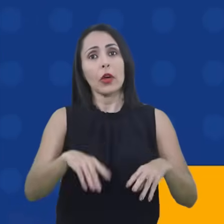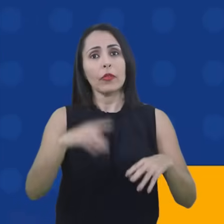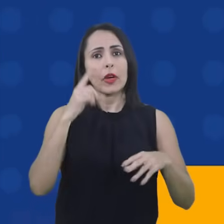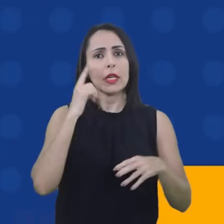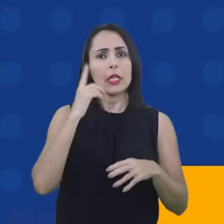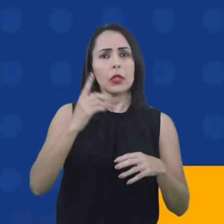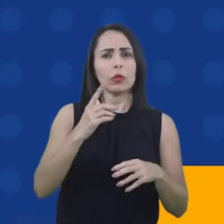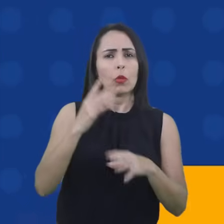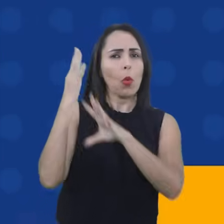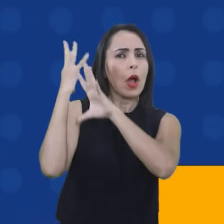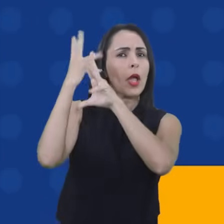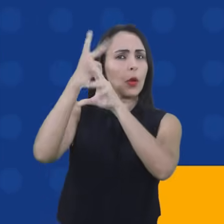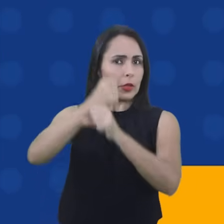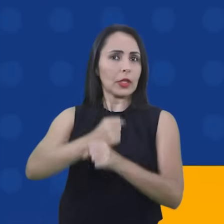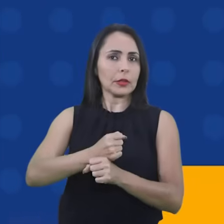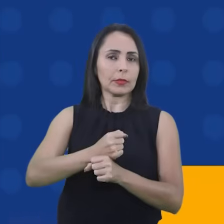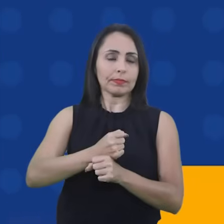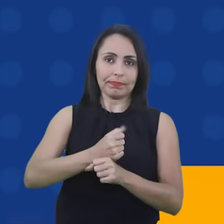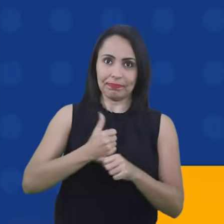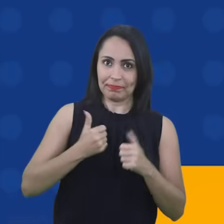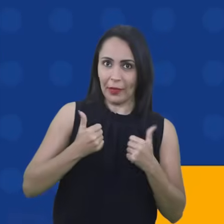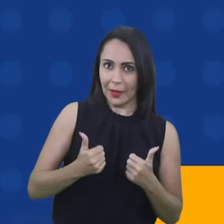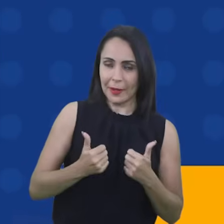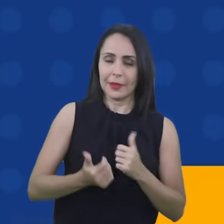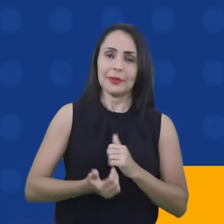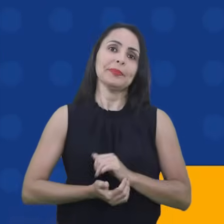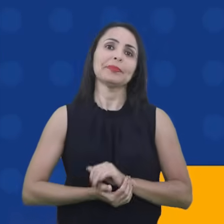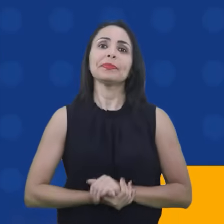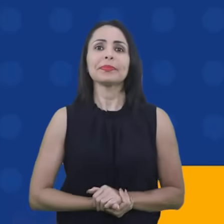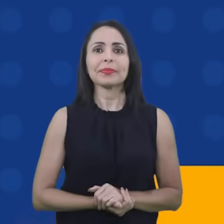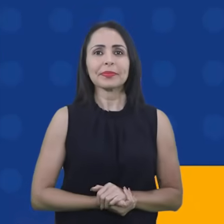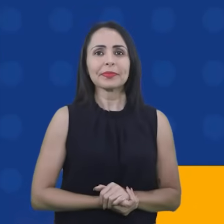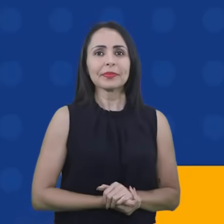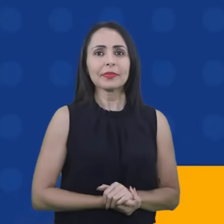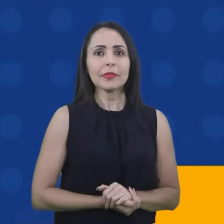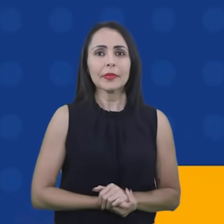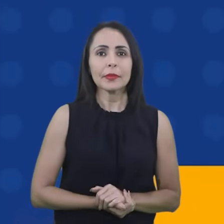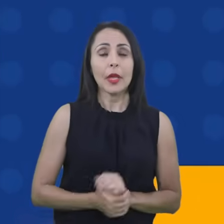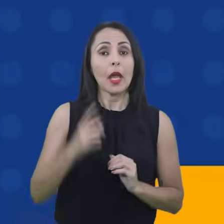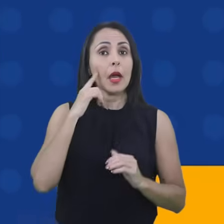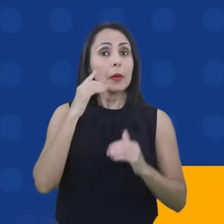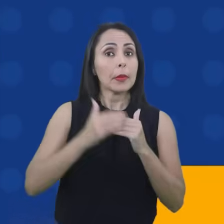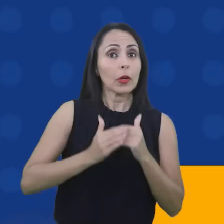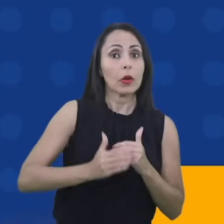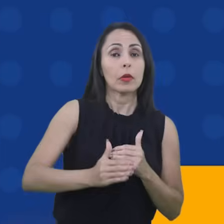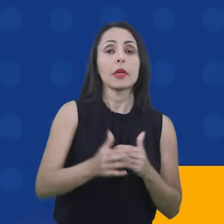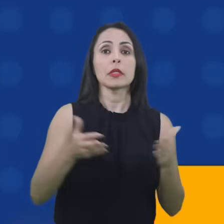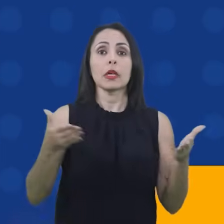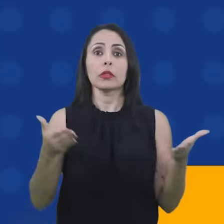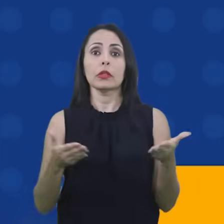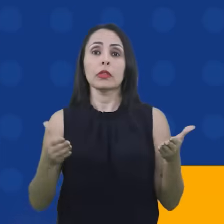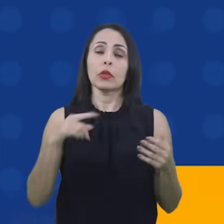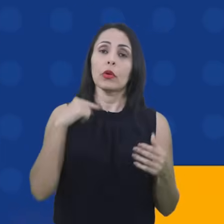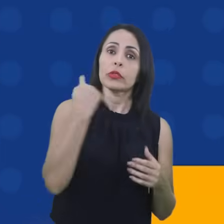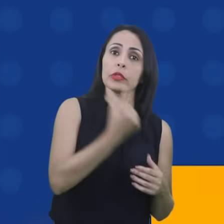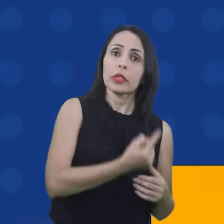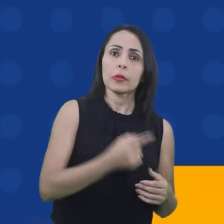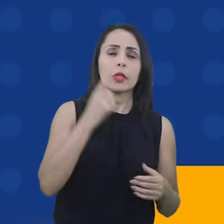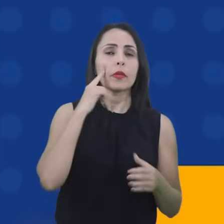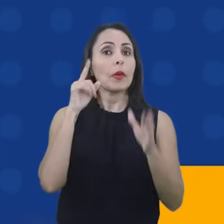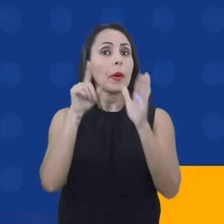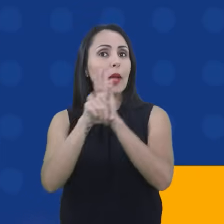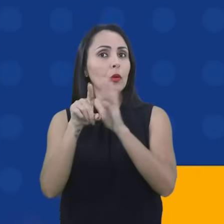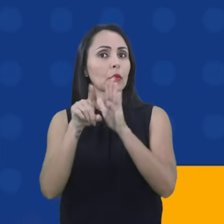uma breve recapitulação. Bem, para a gente poder introduzir esse momento, a gente tem aí a nossa